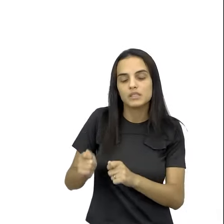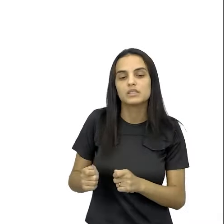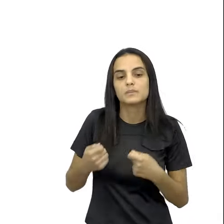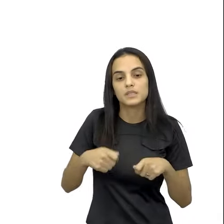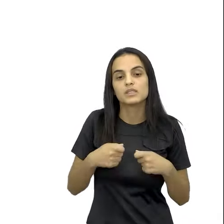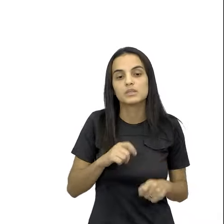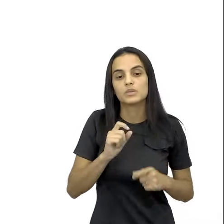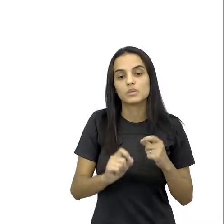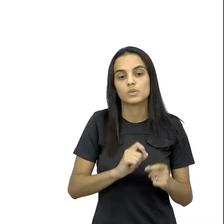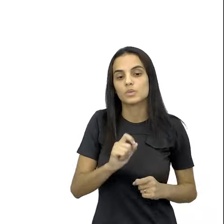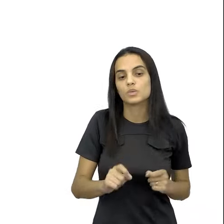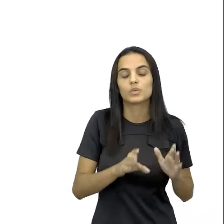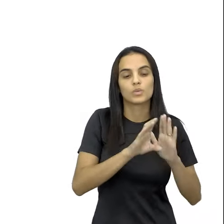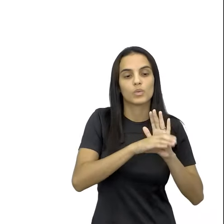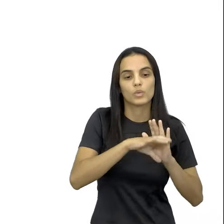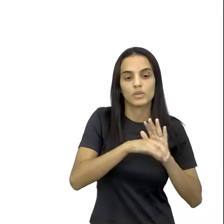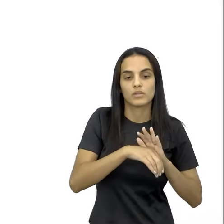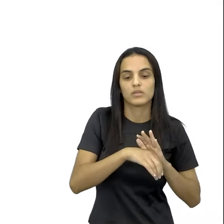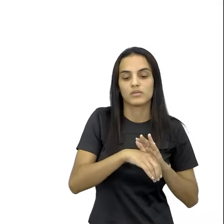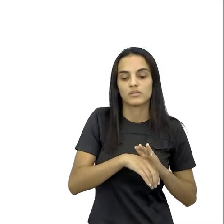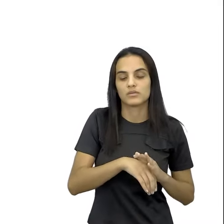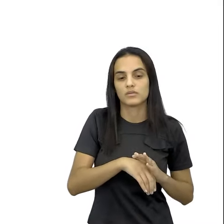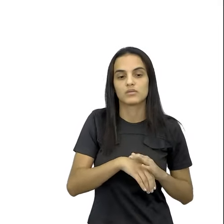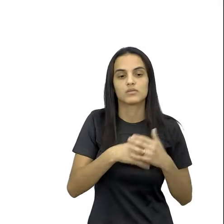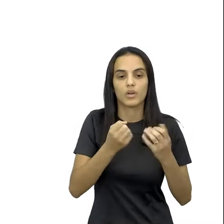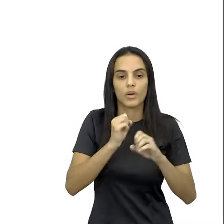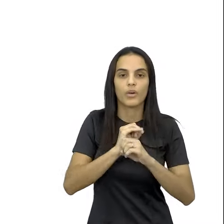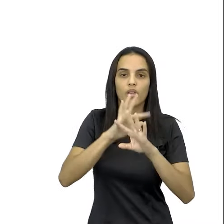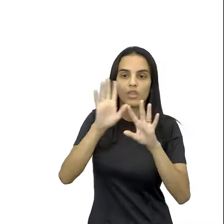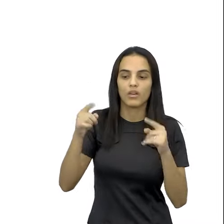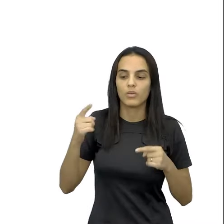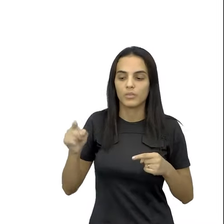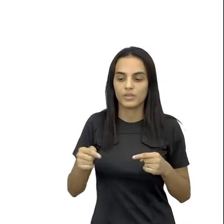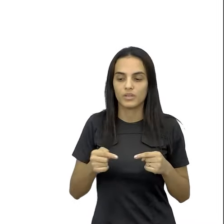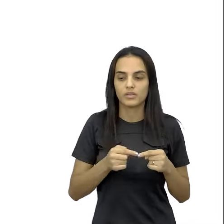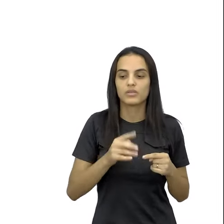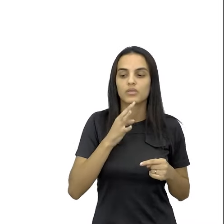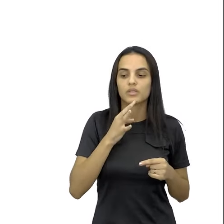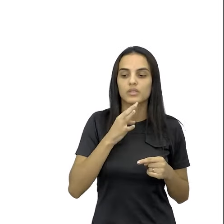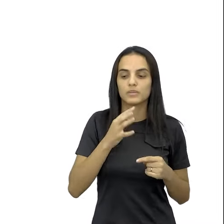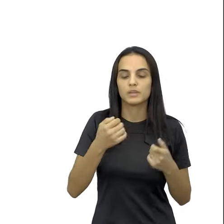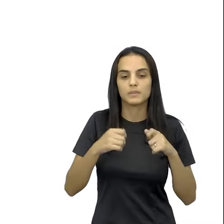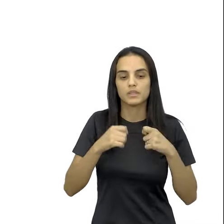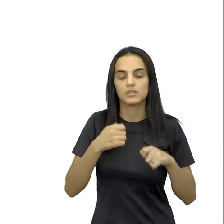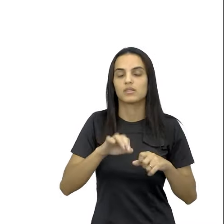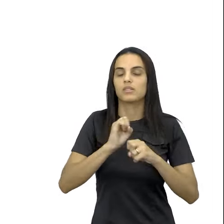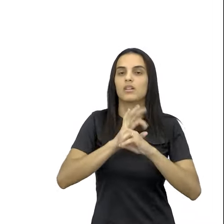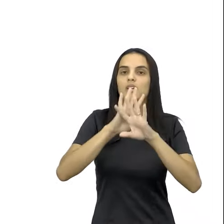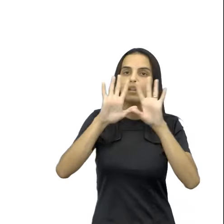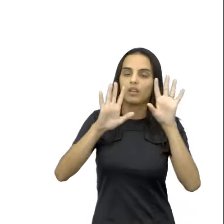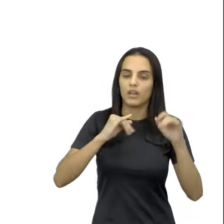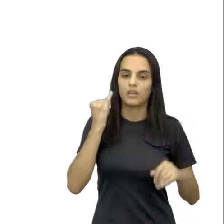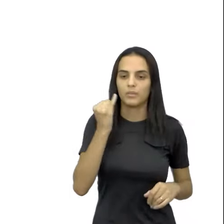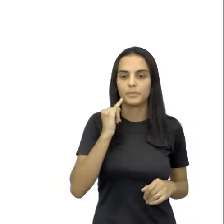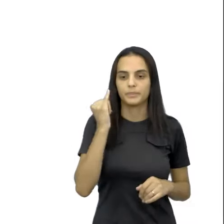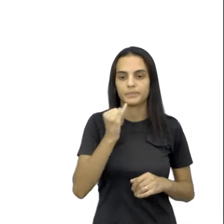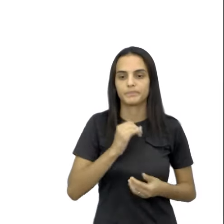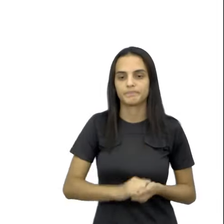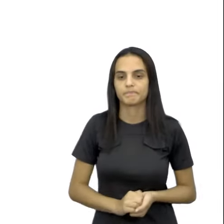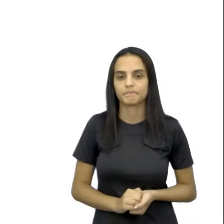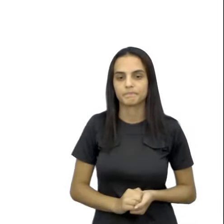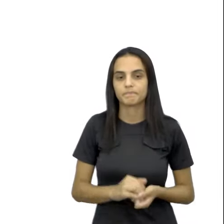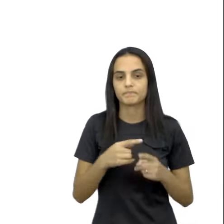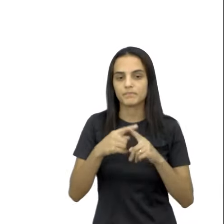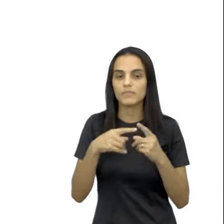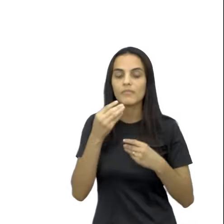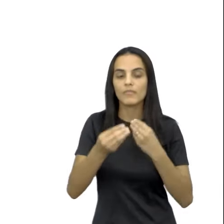assim, o conteúdo, é claro, né? O objeto de conhecimento, ele tem que ser contemplado, ele que é o mais importante, né? Mas de